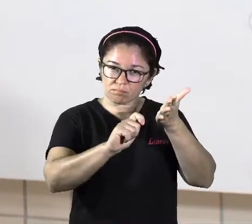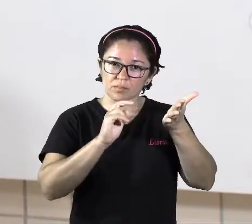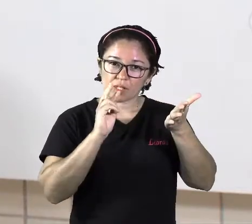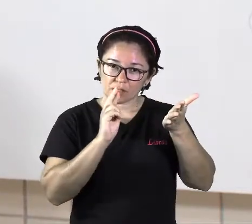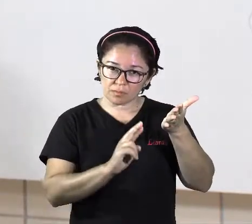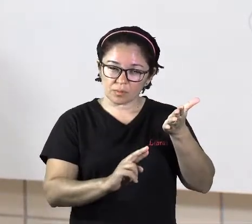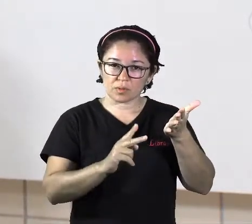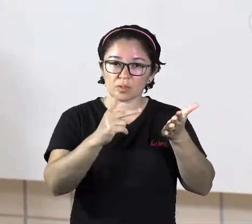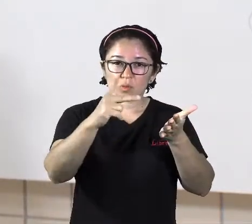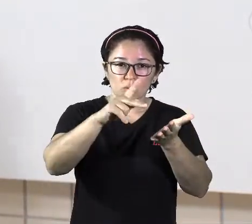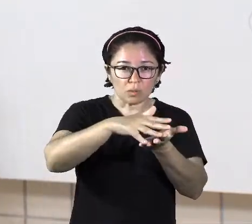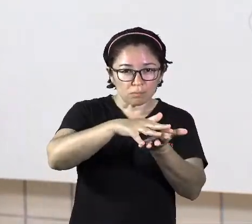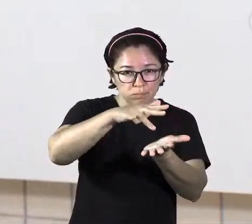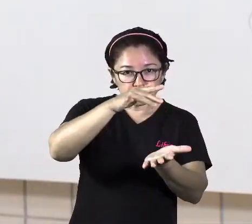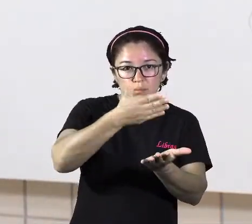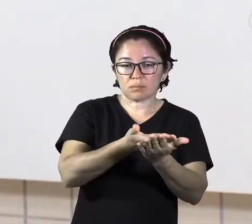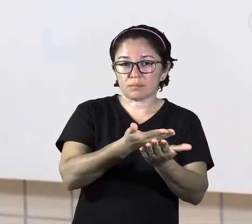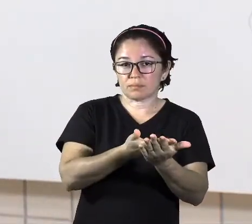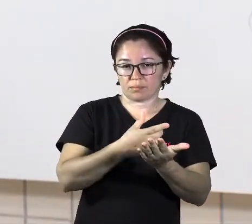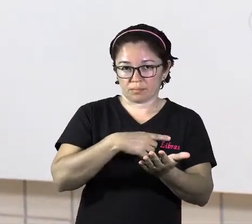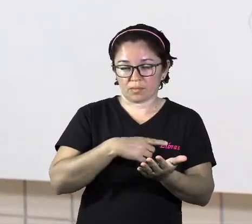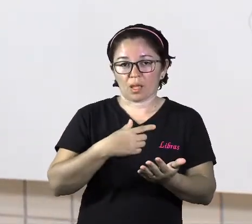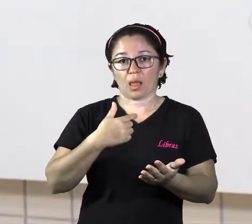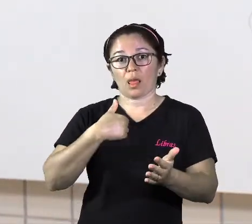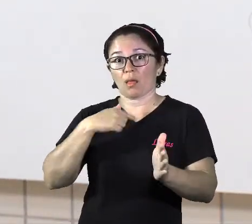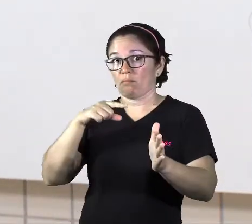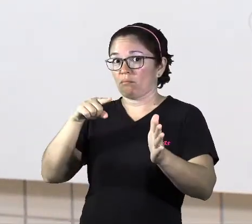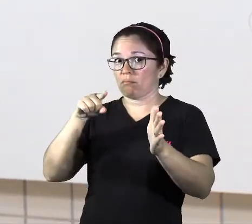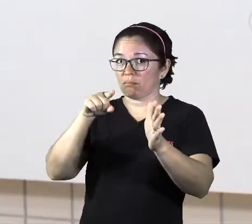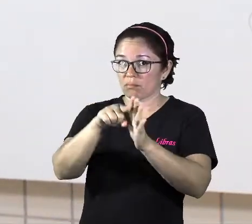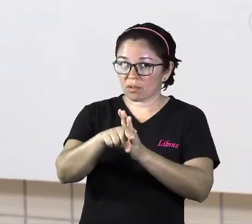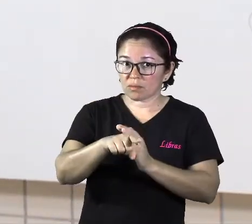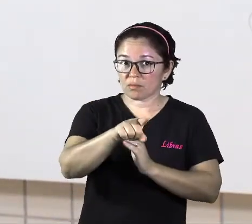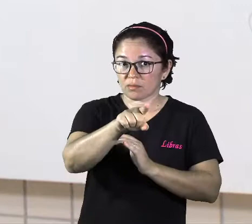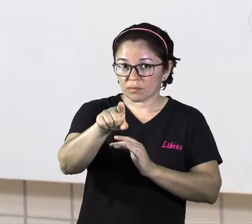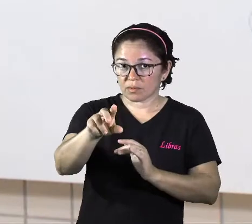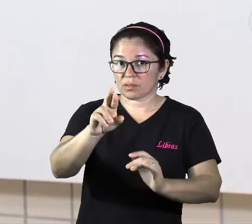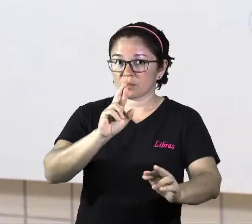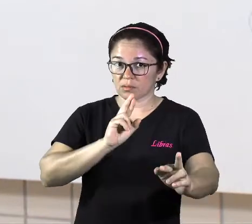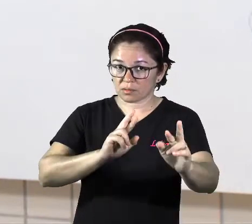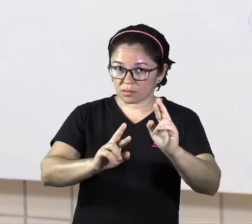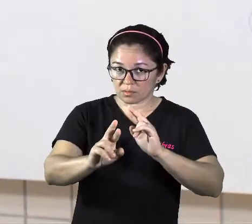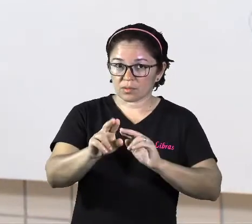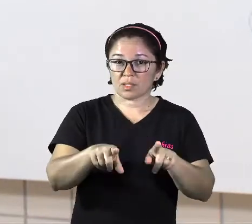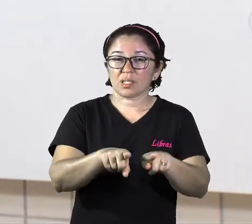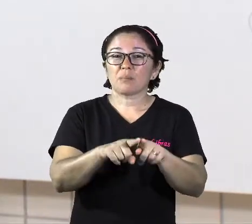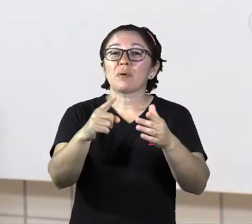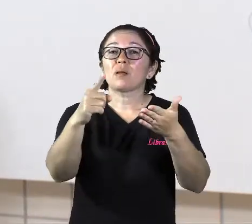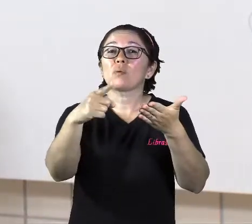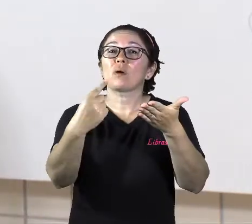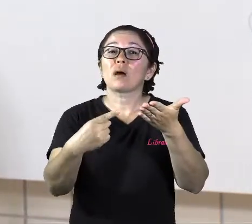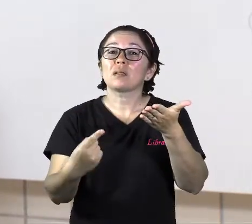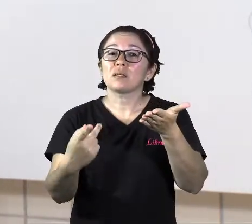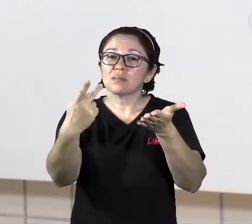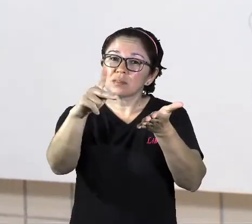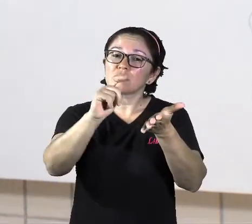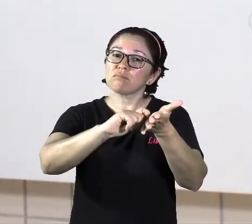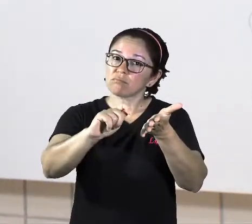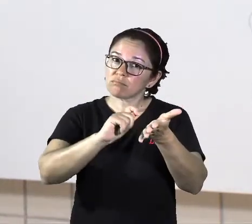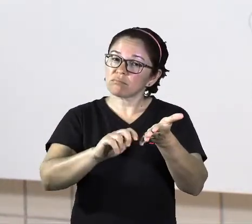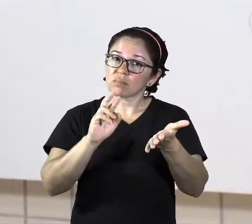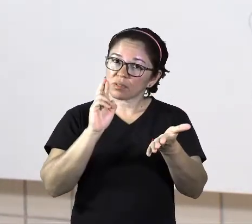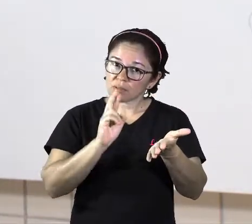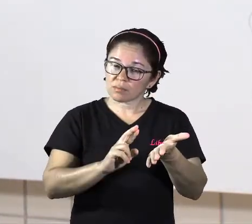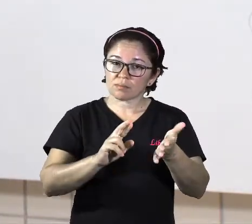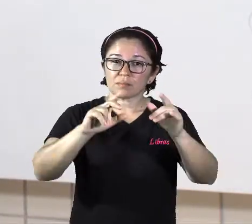fazendo as perguntas, vocês vão me respondendo e também respondendo no seu caderno, tá? Eu tenho a questão número